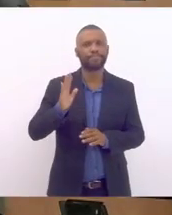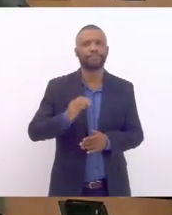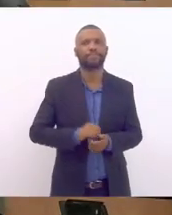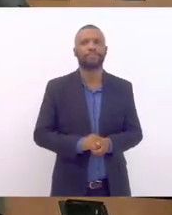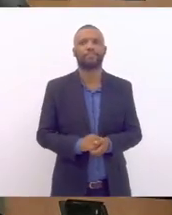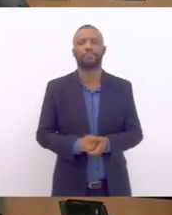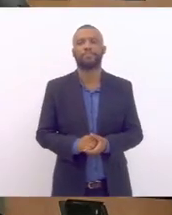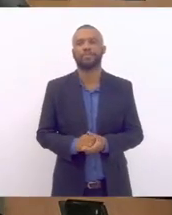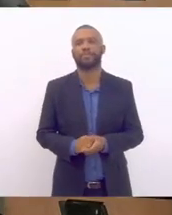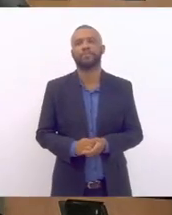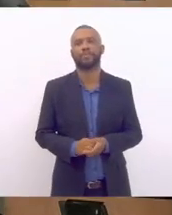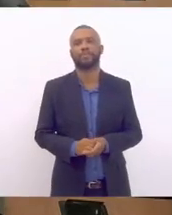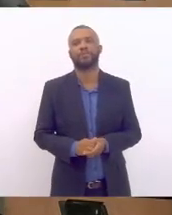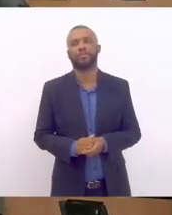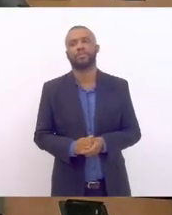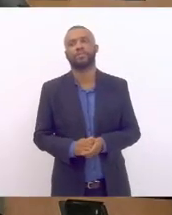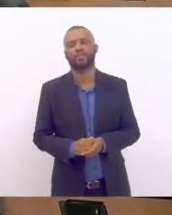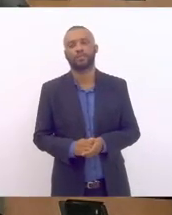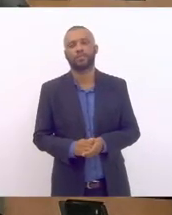Oi ok